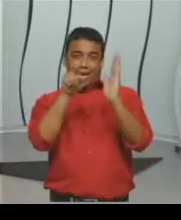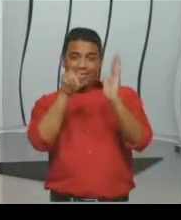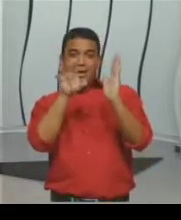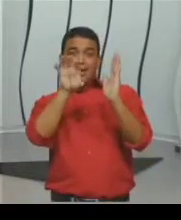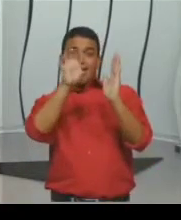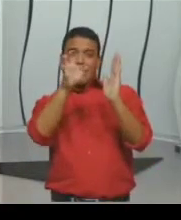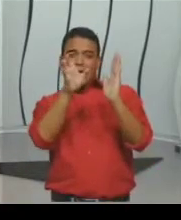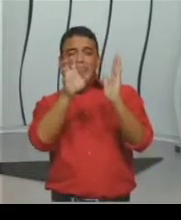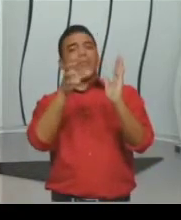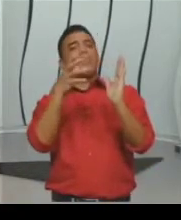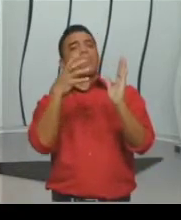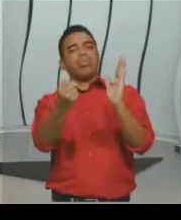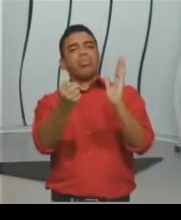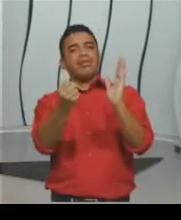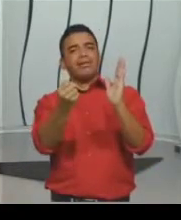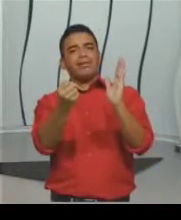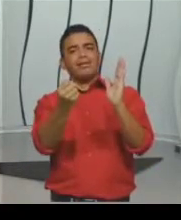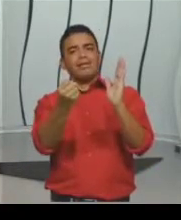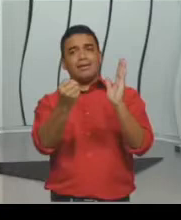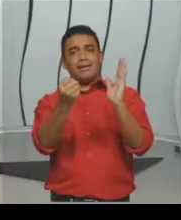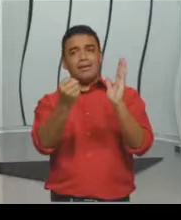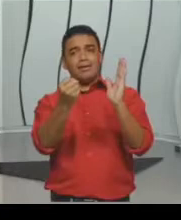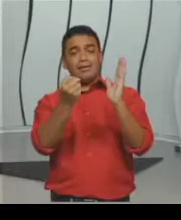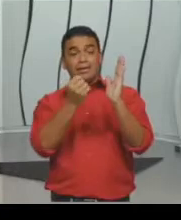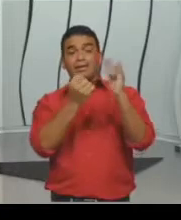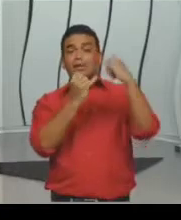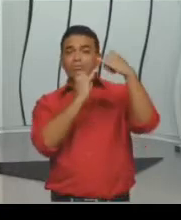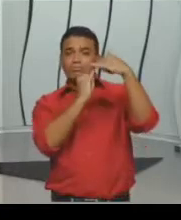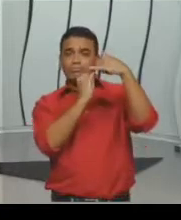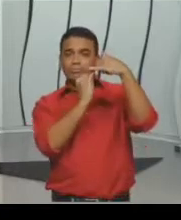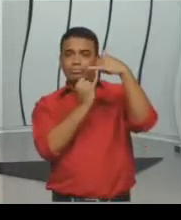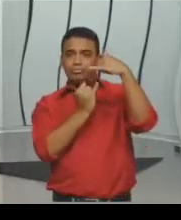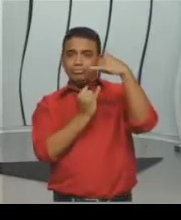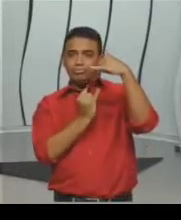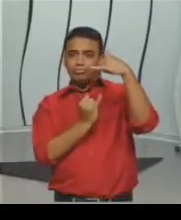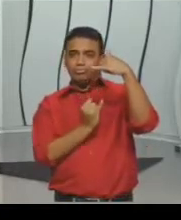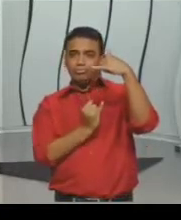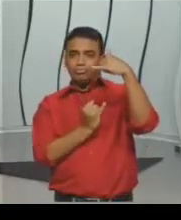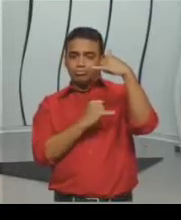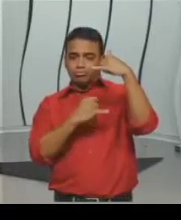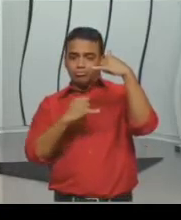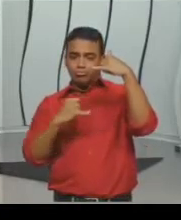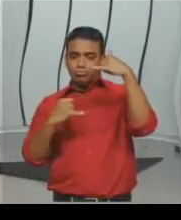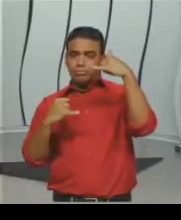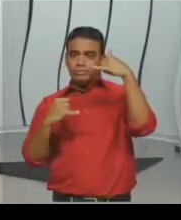está queimada. Aí veio aqui os elétrons,